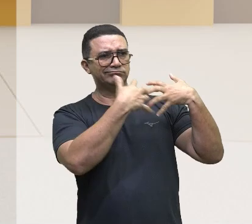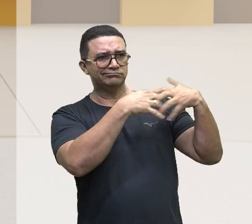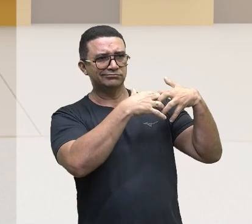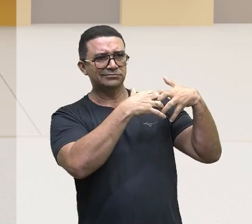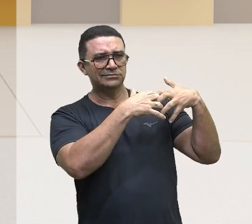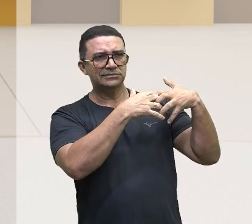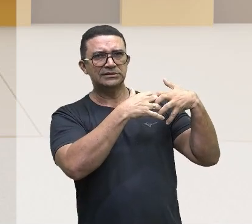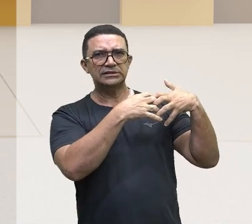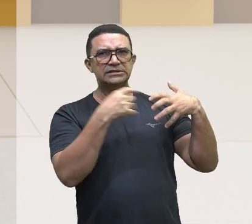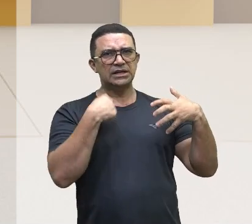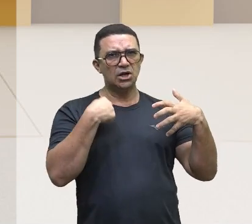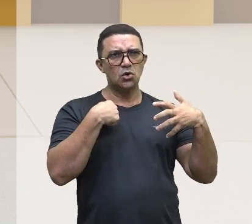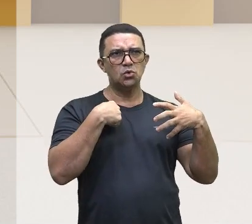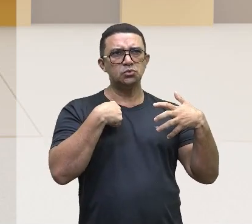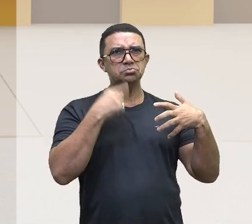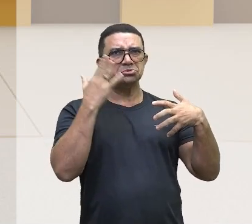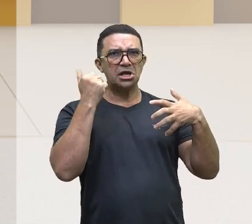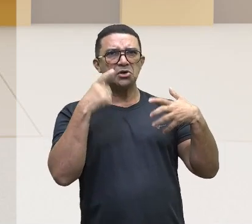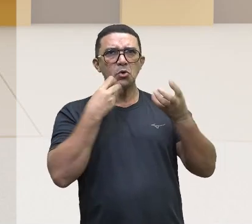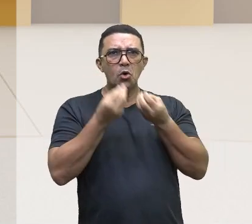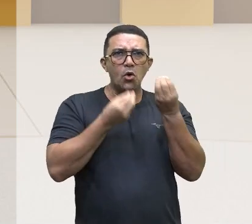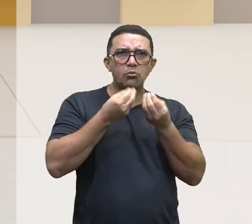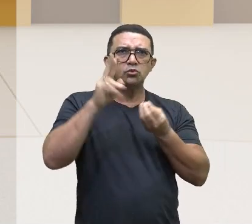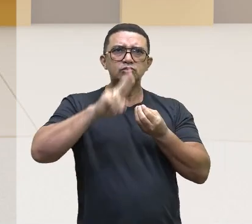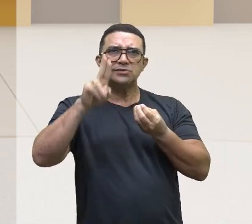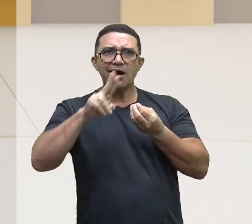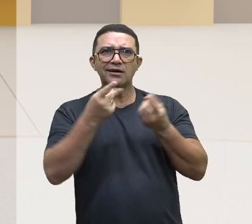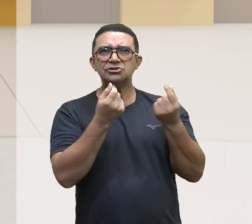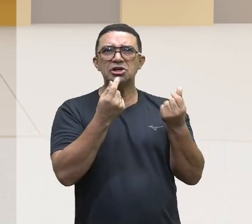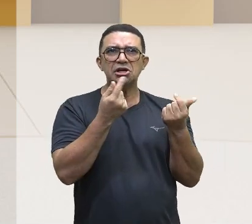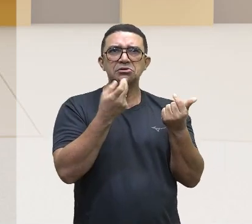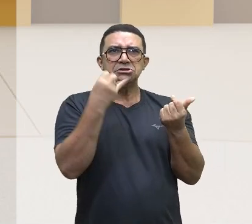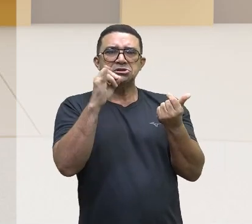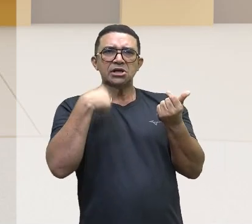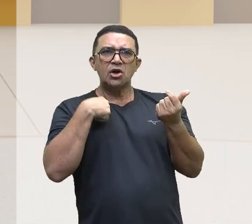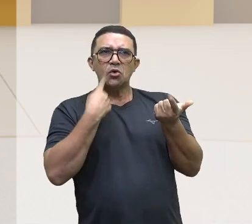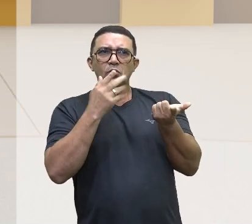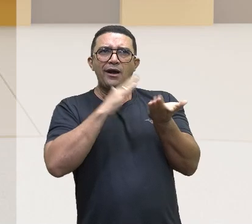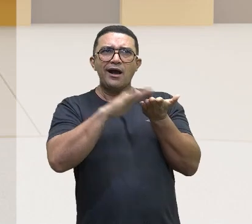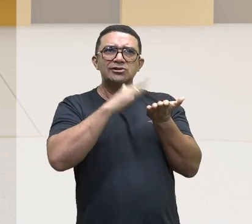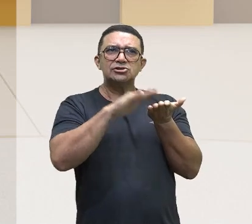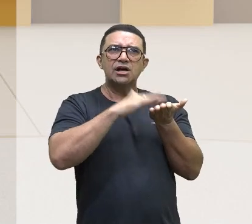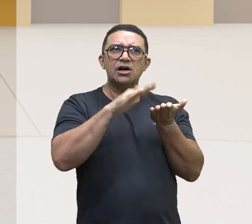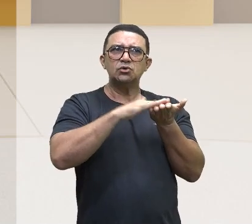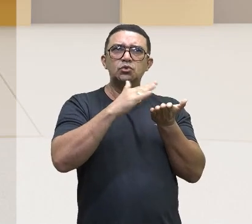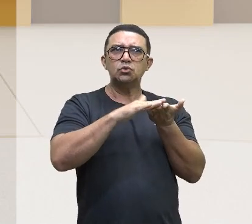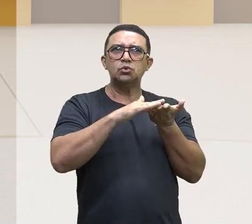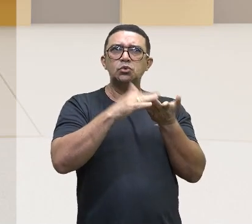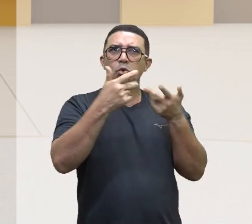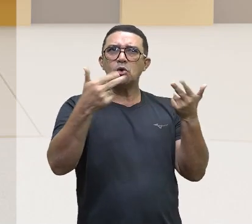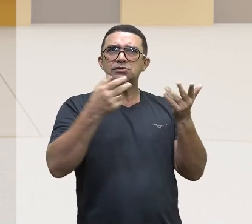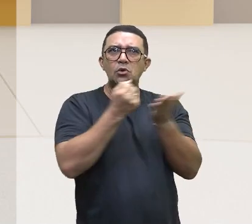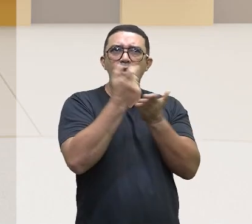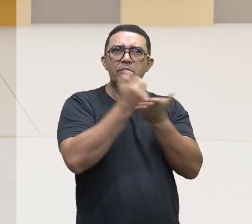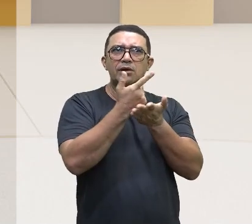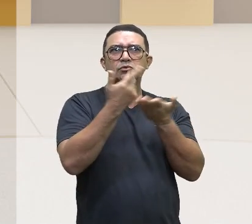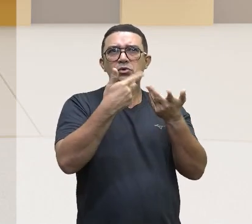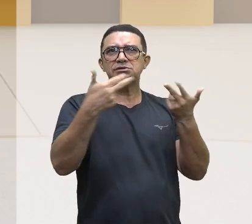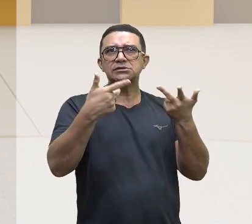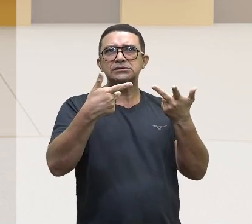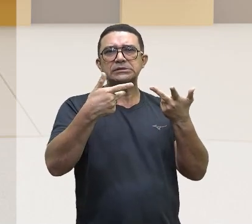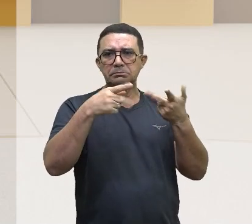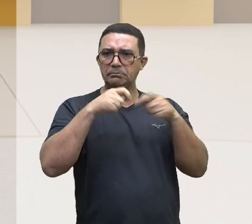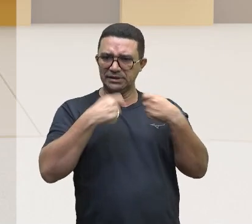está fazendo um bom uso do nosso dinheiro, se a gente está gastando com o que realmente deve e com o que realmente precisa. Então